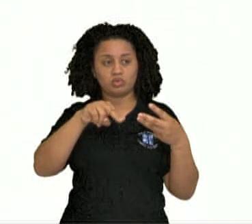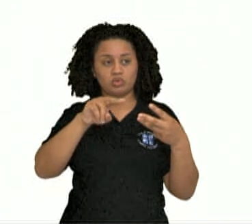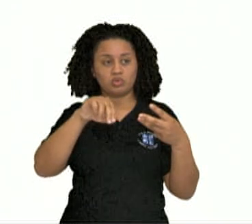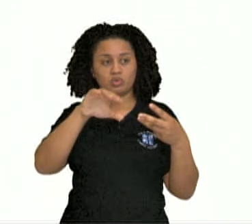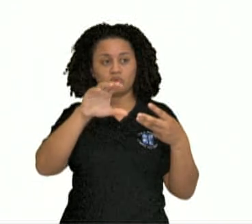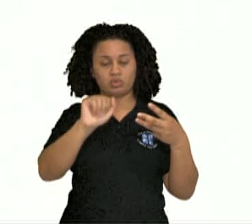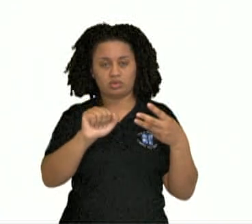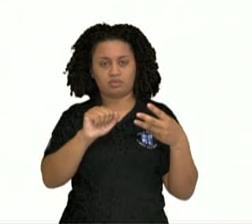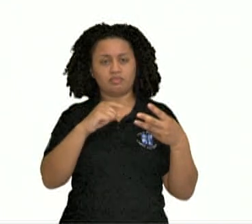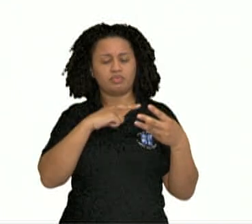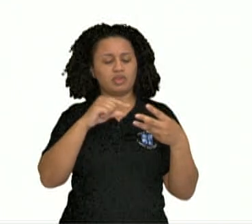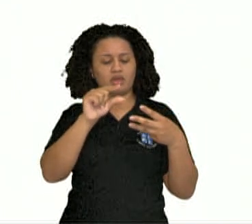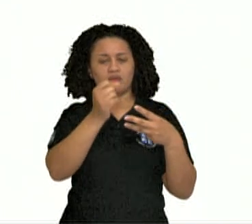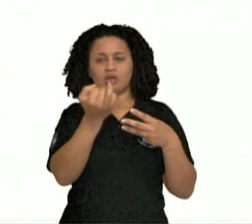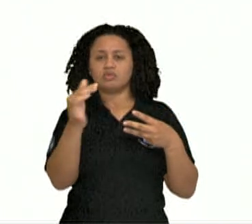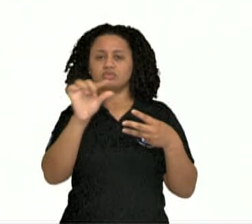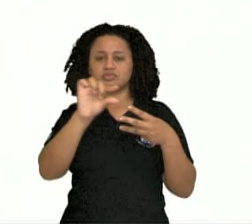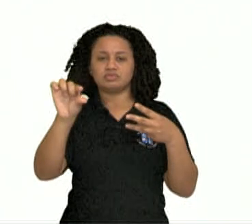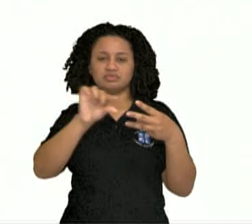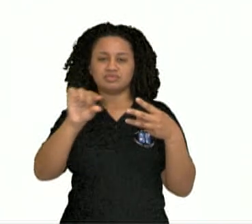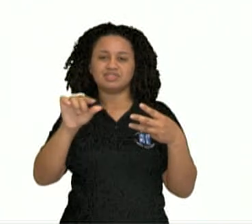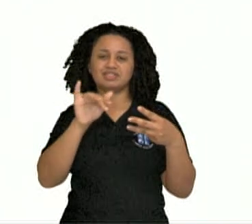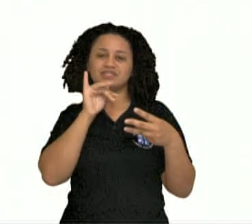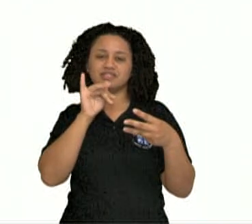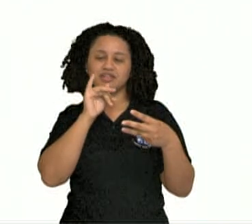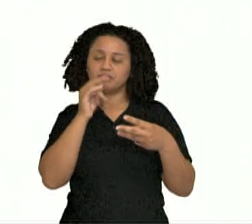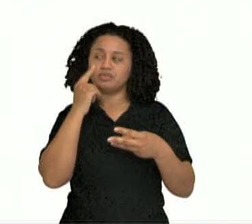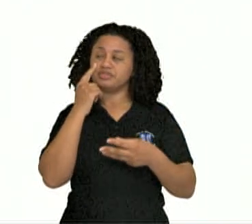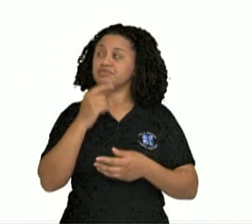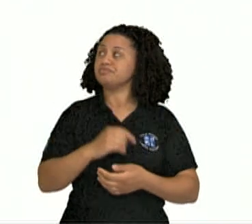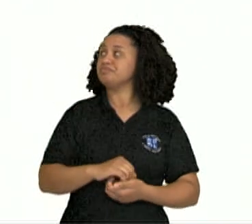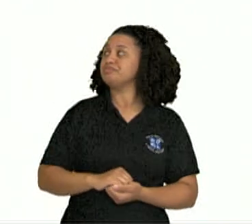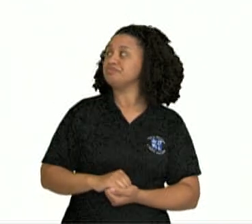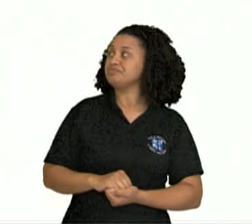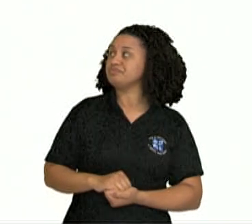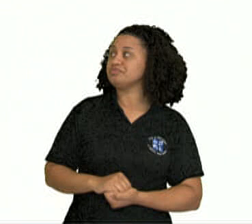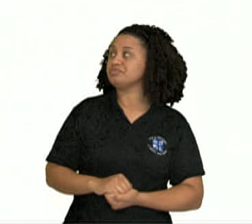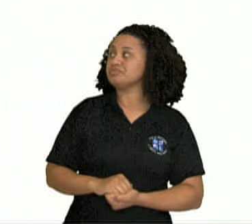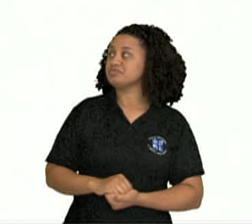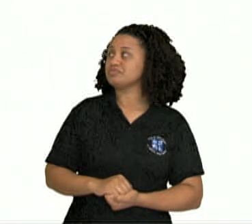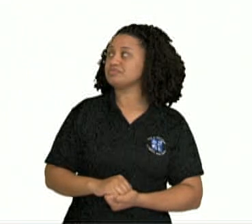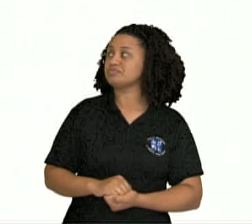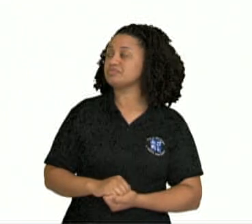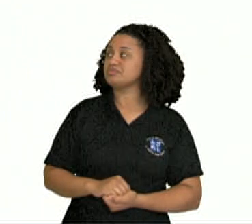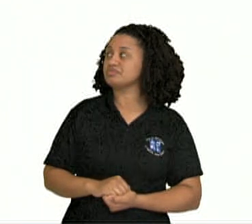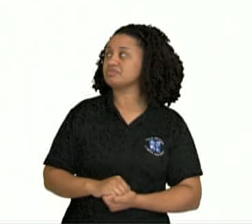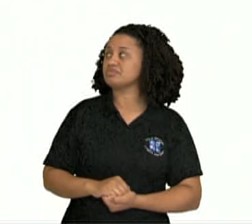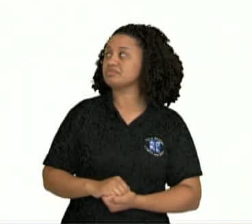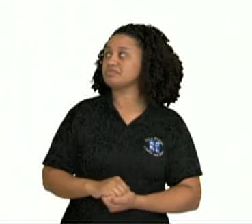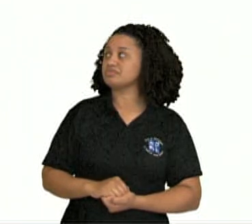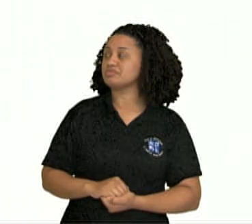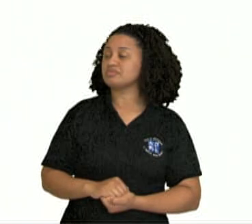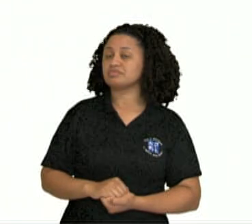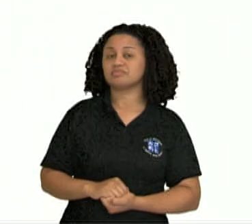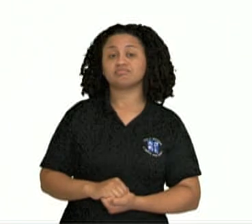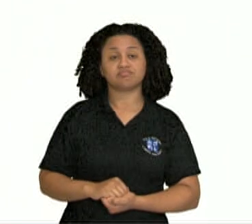ahora, por favor. Jamás comas tan rápido. Nunca te quedes a la mitad del